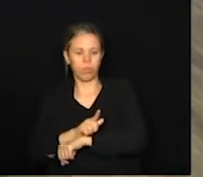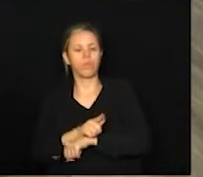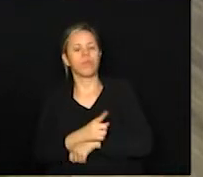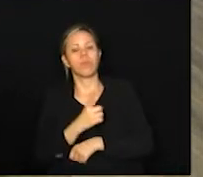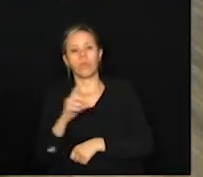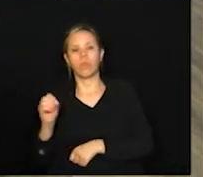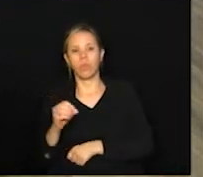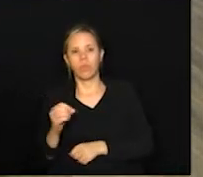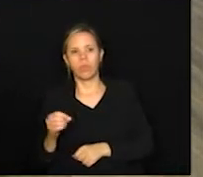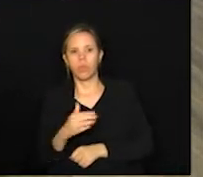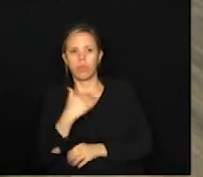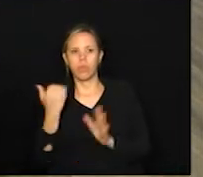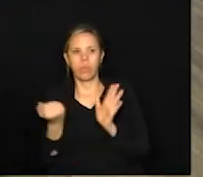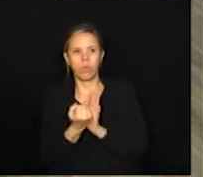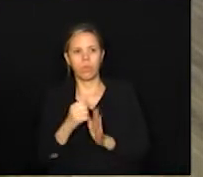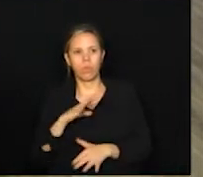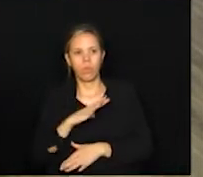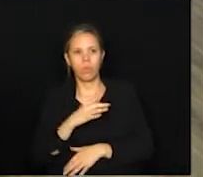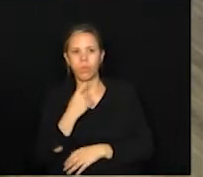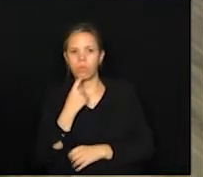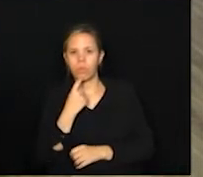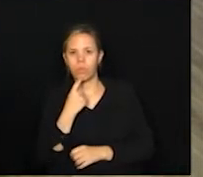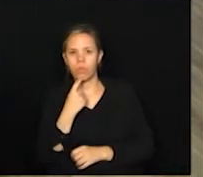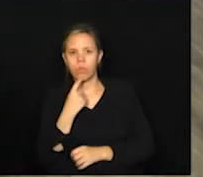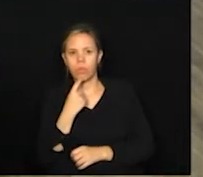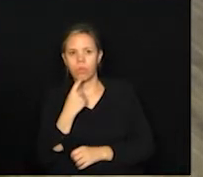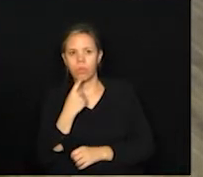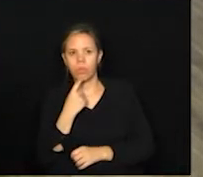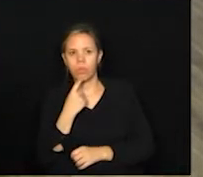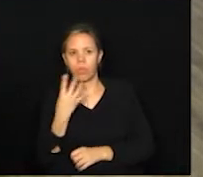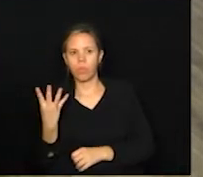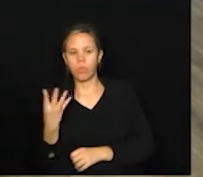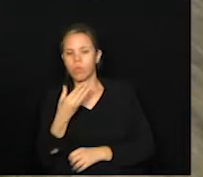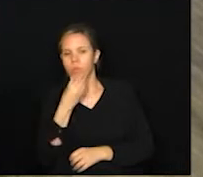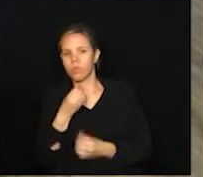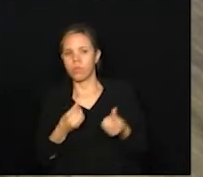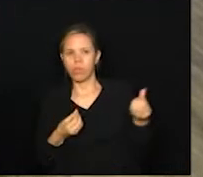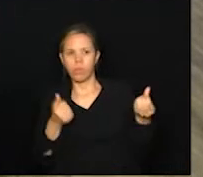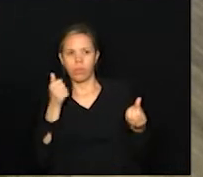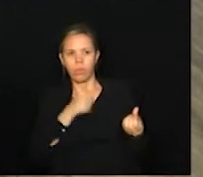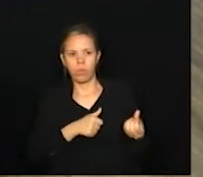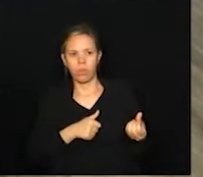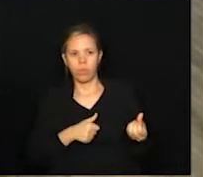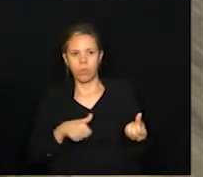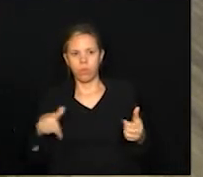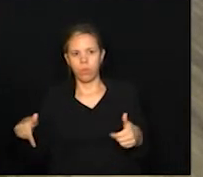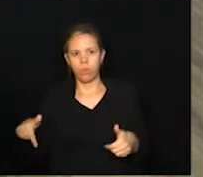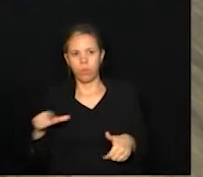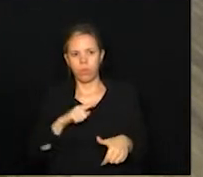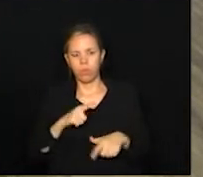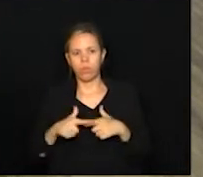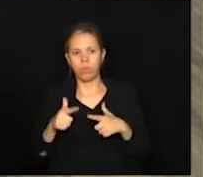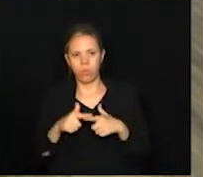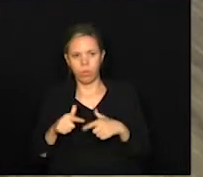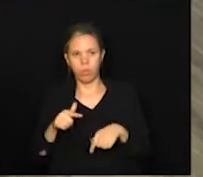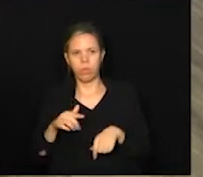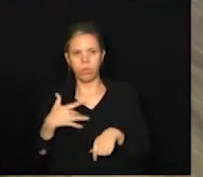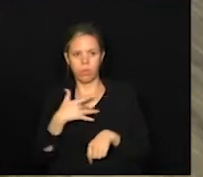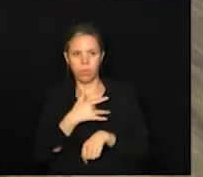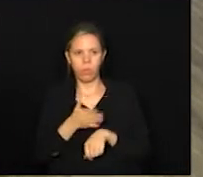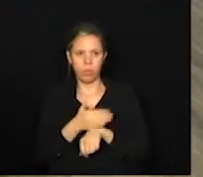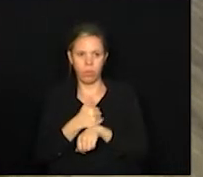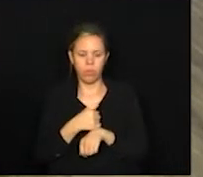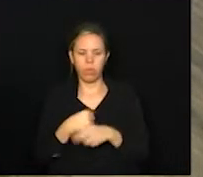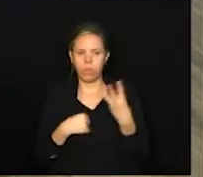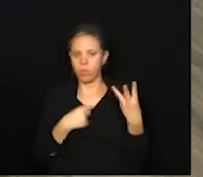óbitos registrados na cidade de Campinas, 4 homens e 6 mulheres, 7 tinham comorbidades,